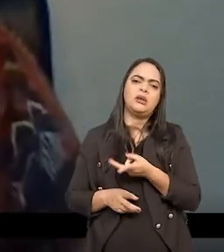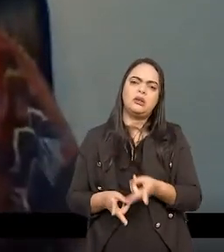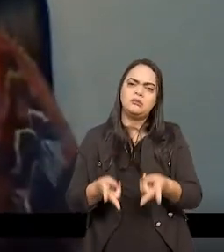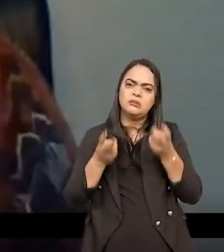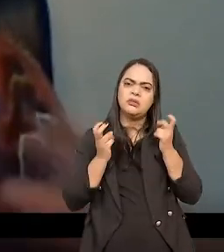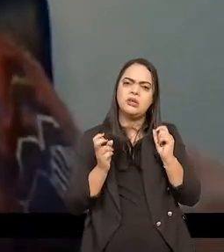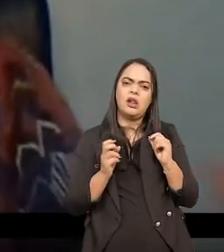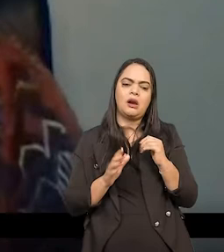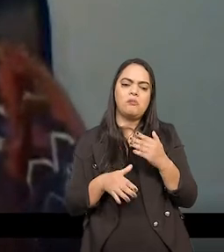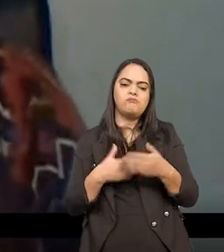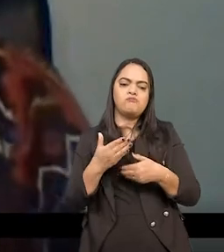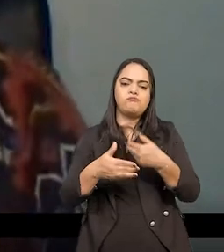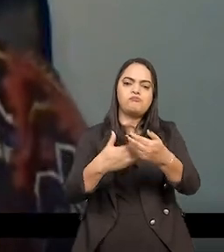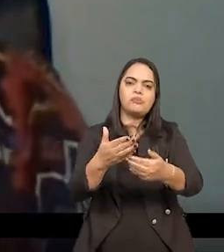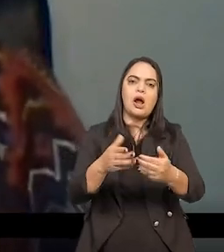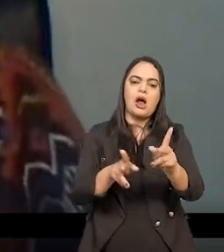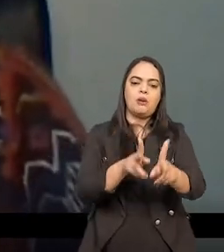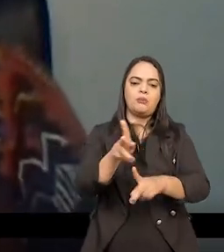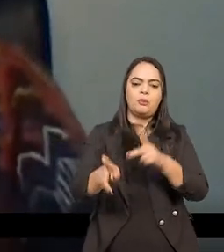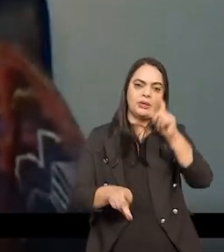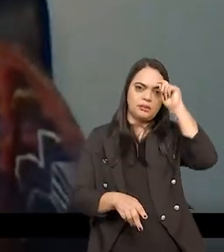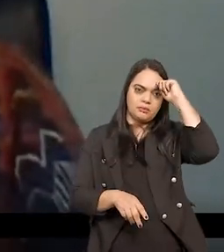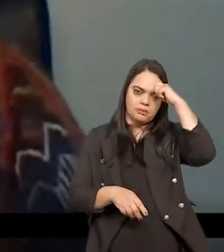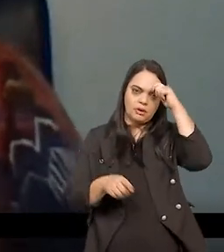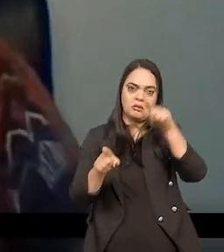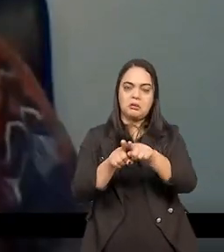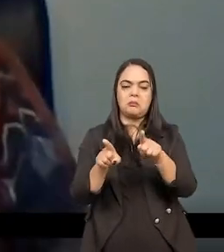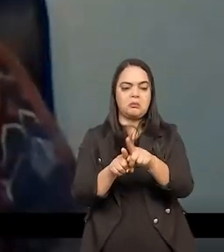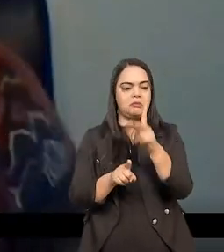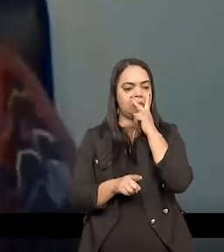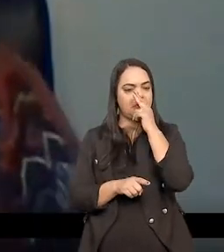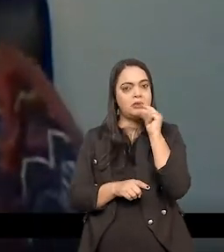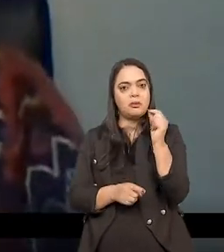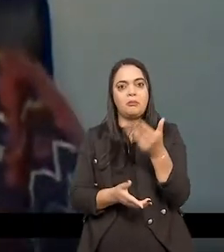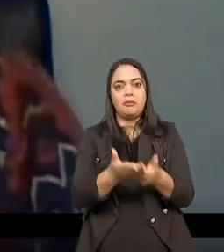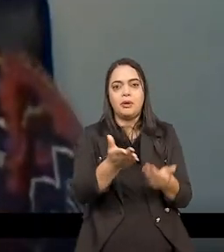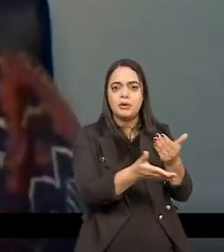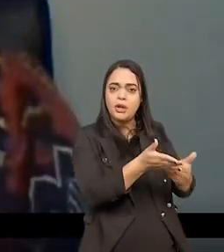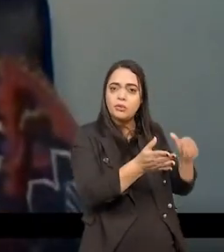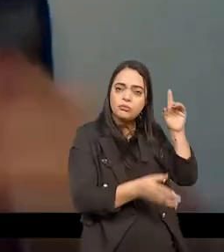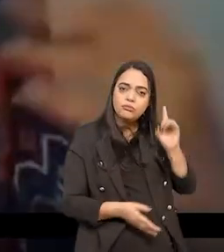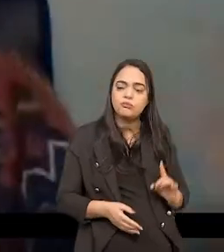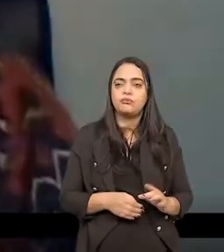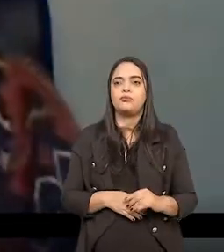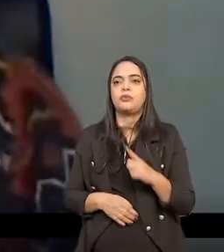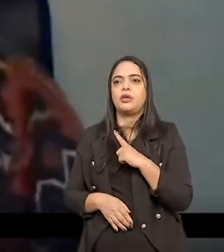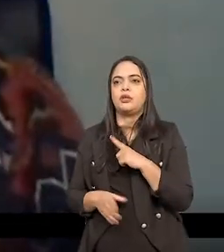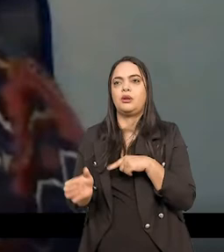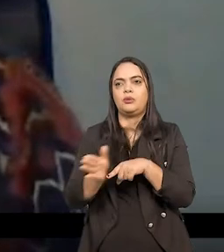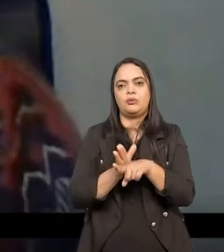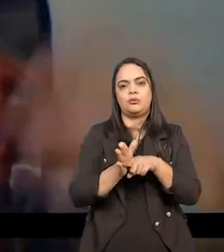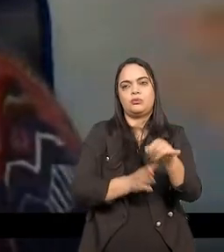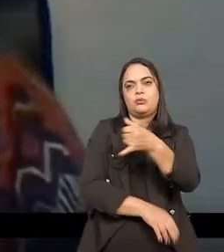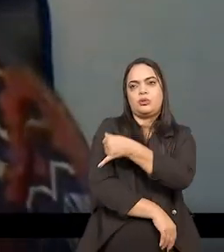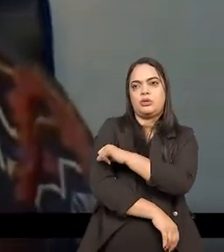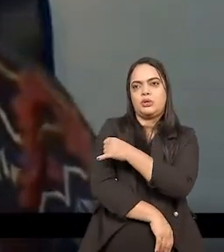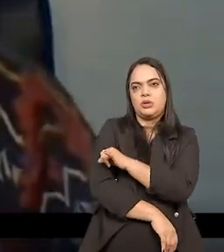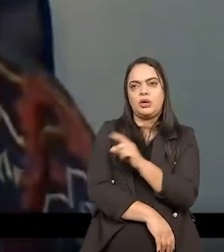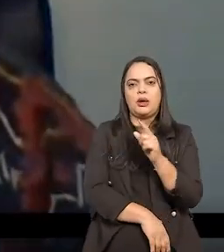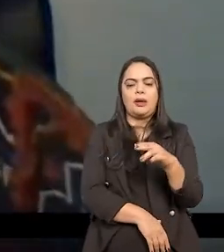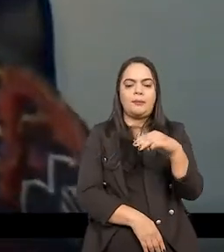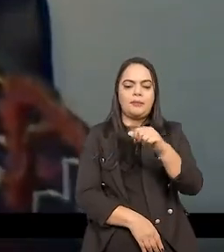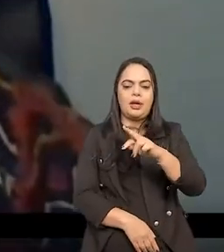República, a população negra também vai perdendo espaço. Tem um estudo para o Rio de Janeiro, do Jair Dávila, e também da Maria Lúcia Miller, que trabalha